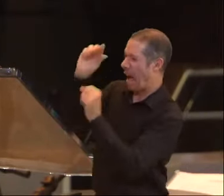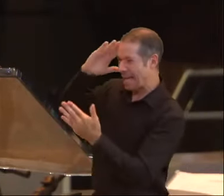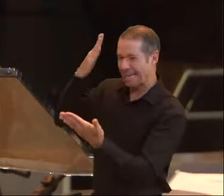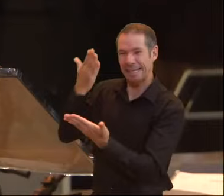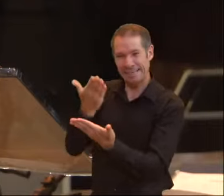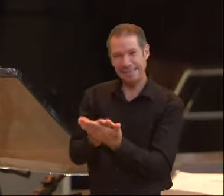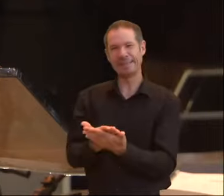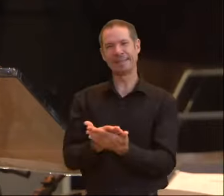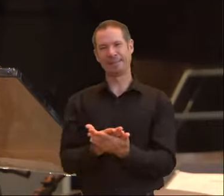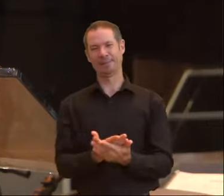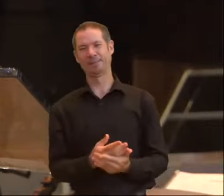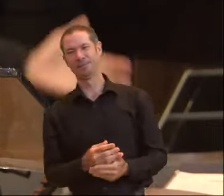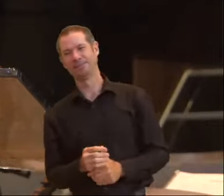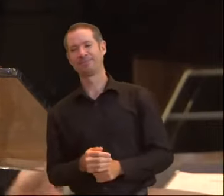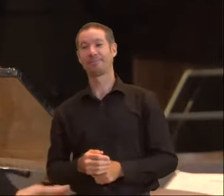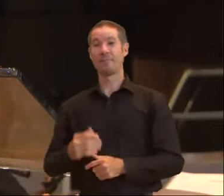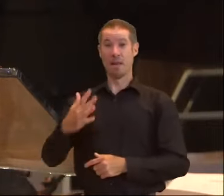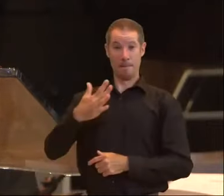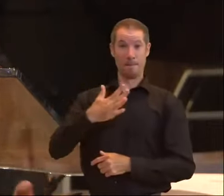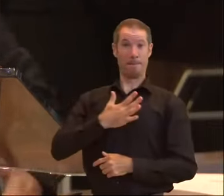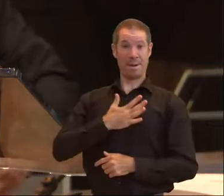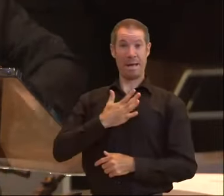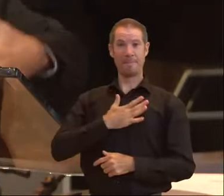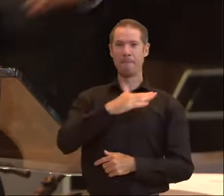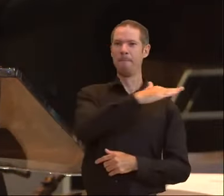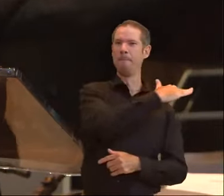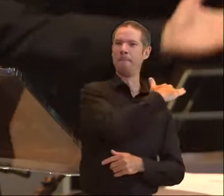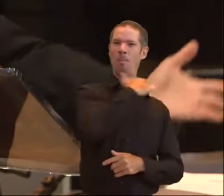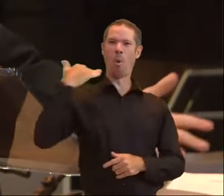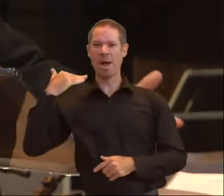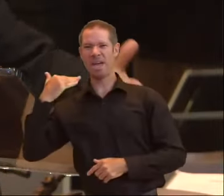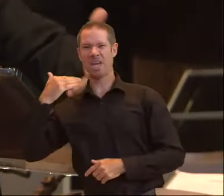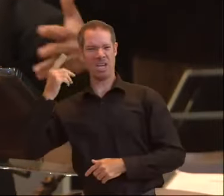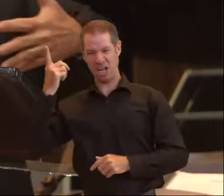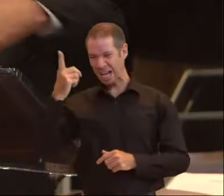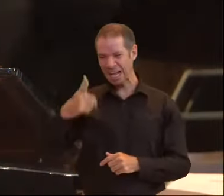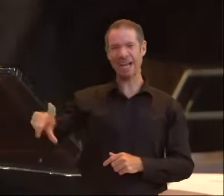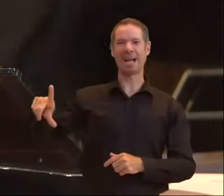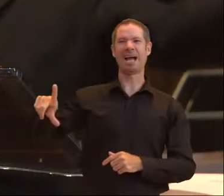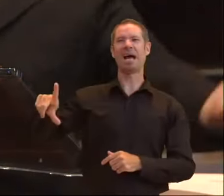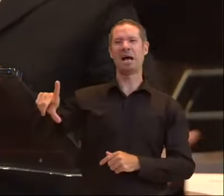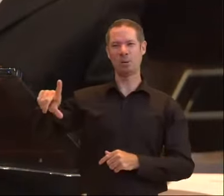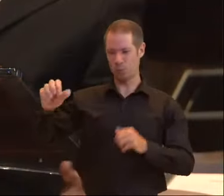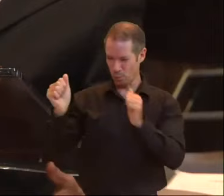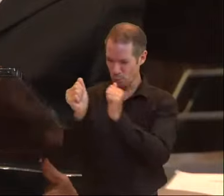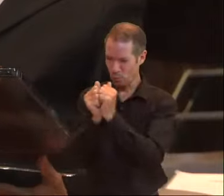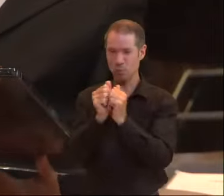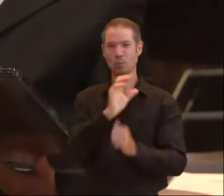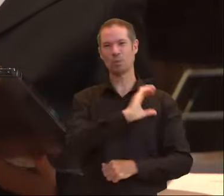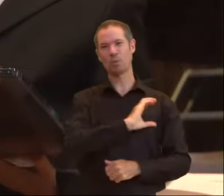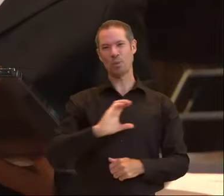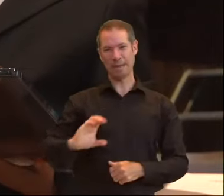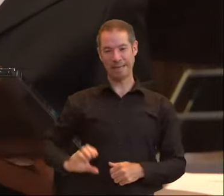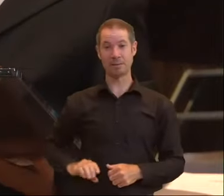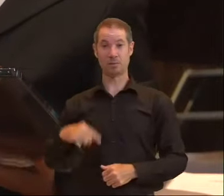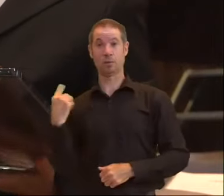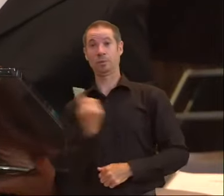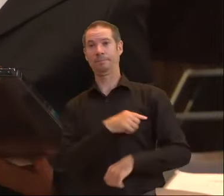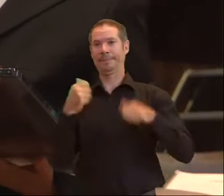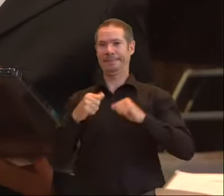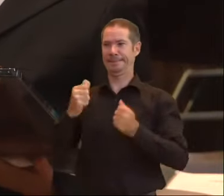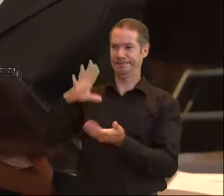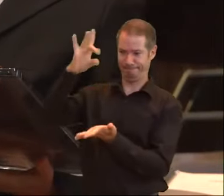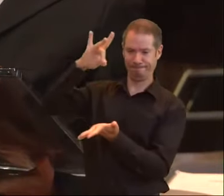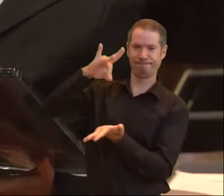crido. Para mim morrer é lucro, é estar com Cristo. Nós precisamos ter essa